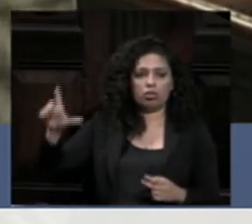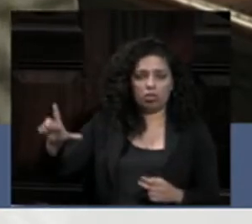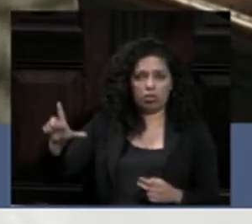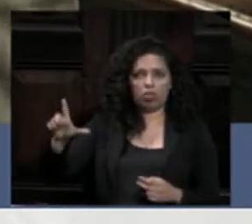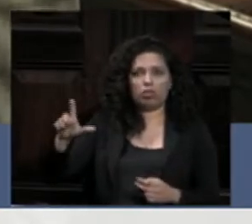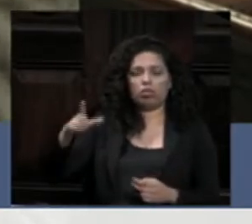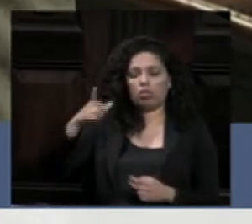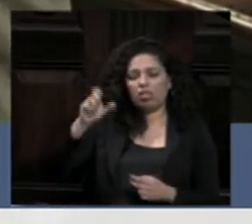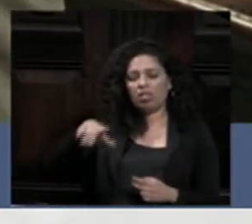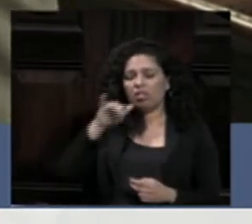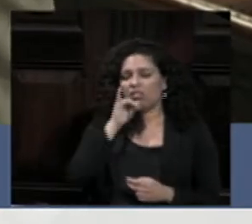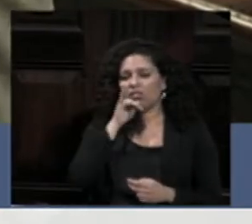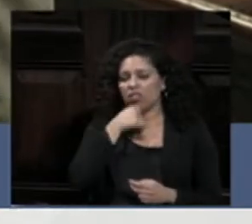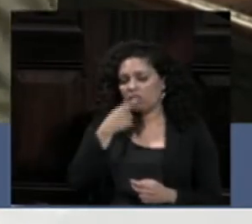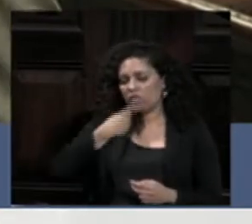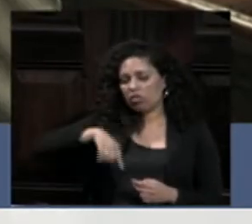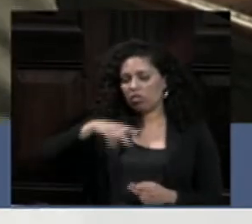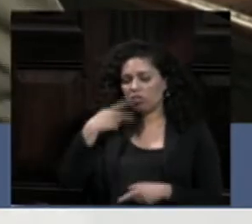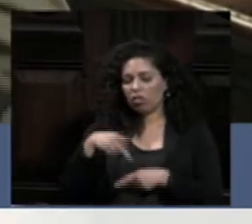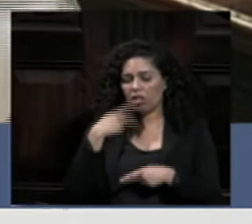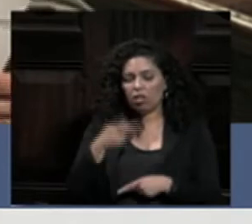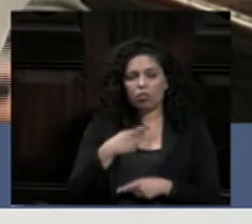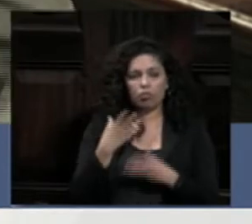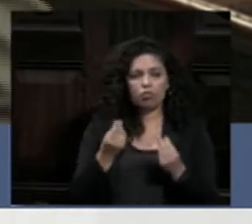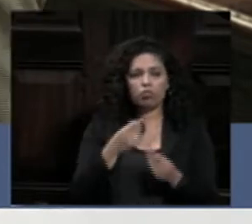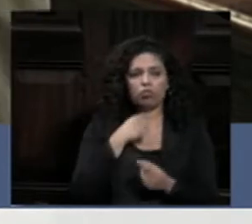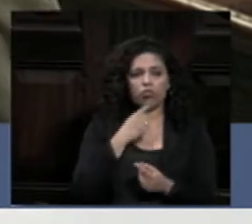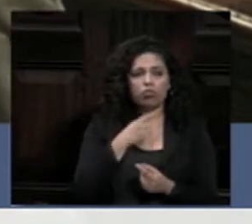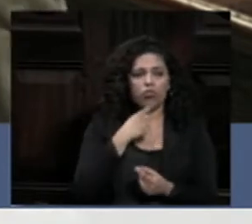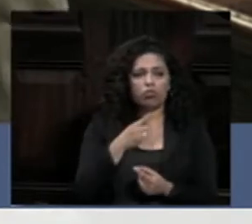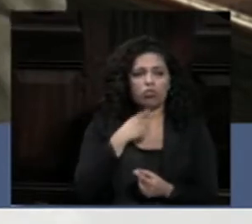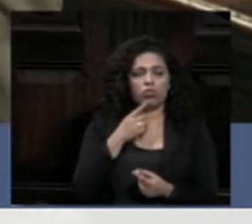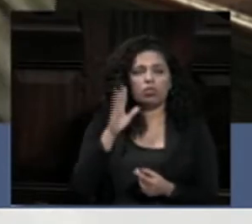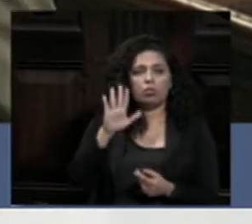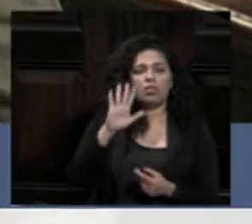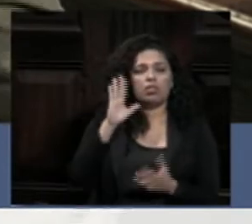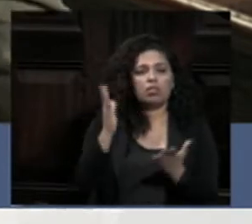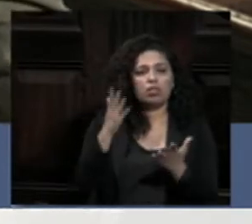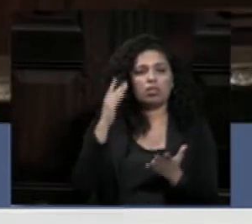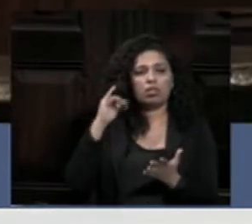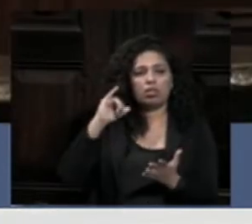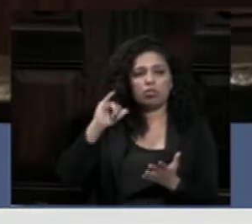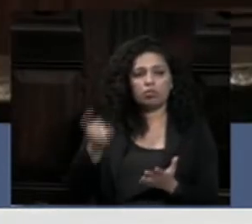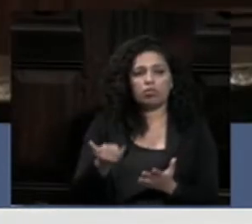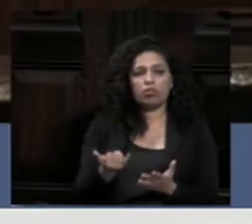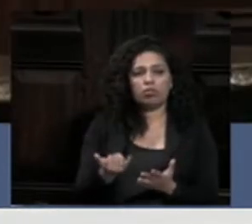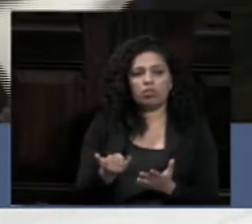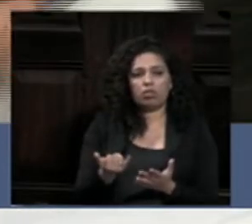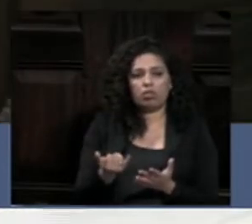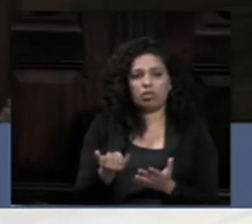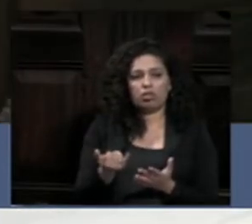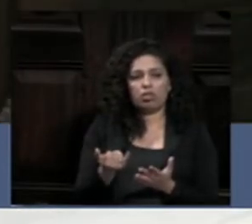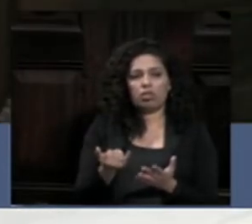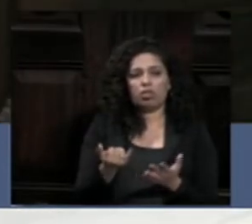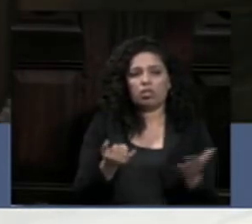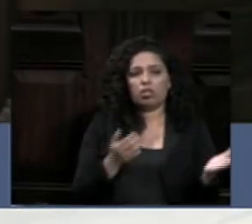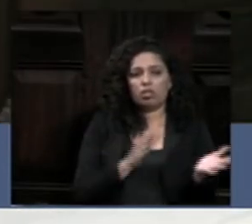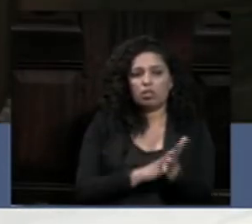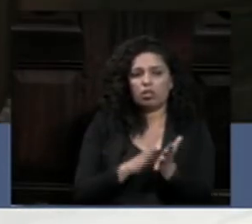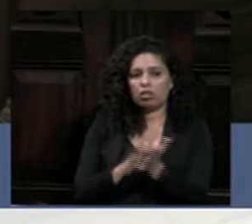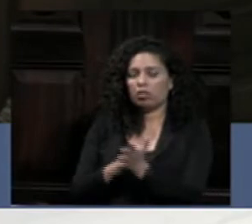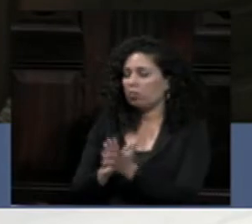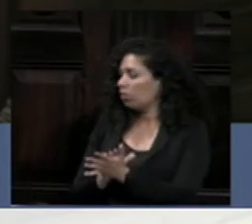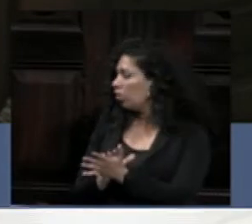falar muito, né? Mas eu queria aproveitar essa parte para saudar aqui um compositor, cantor, um artista da